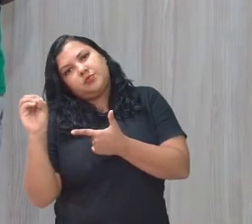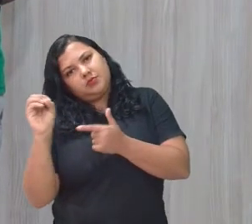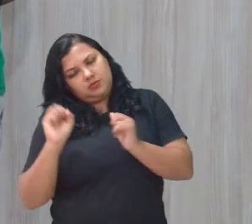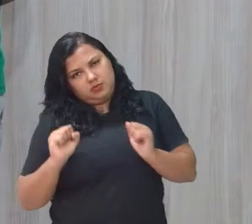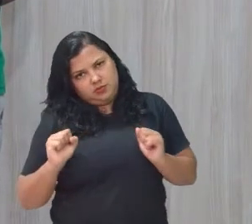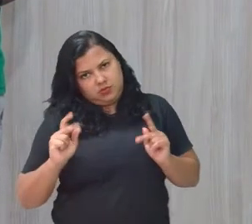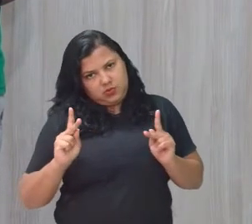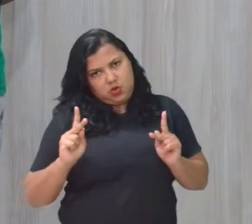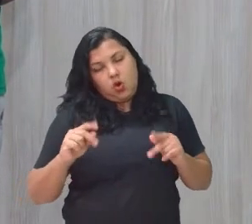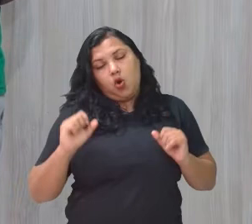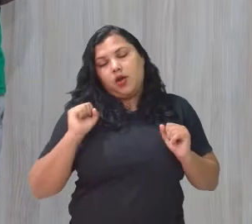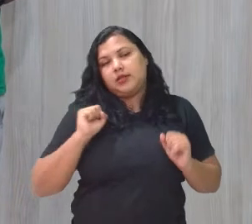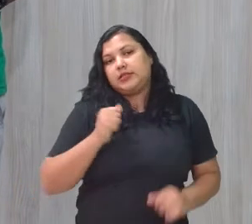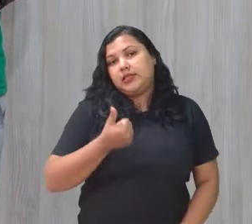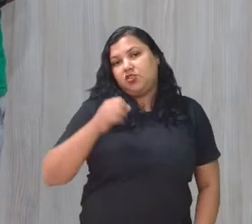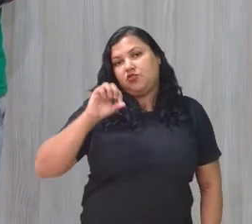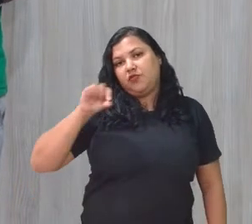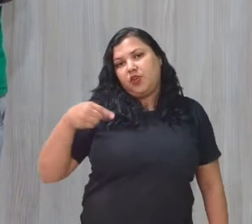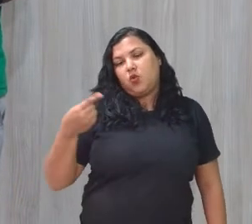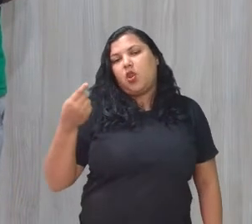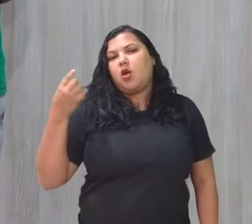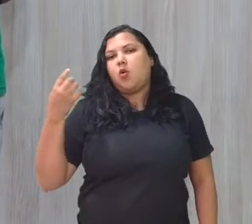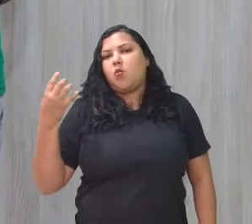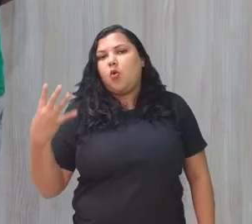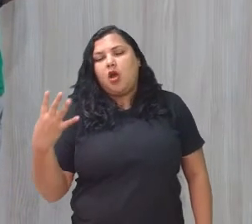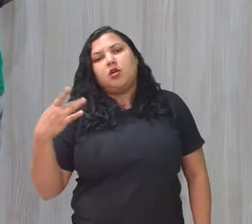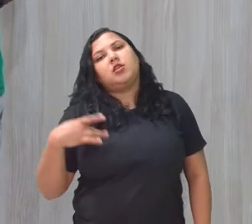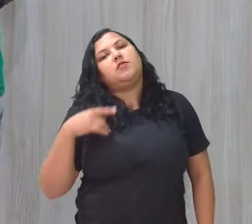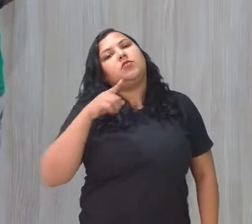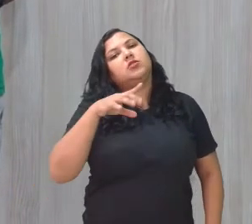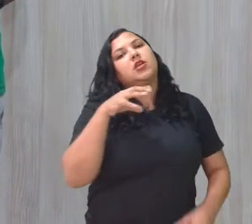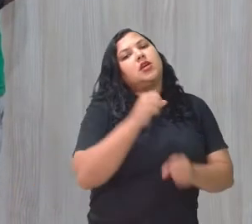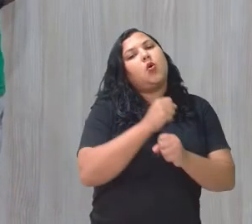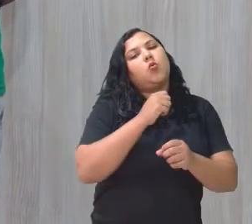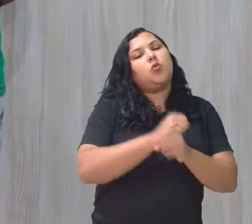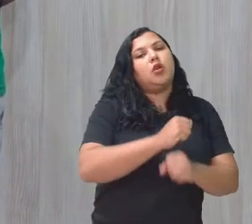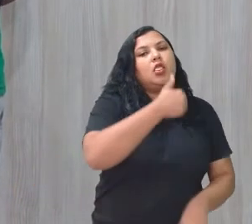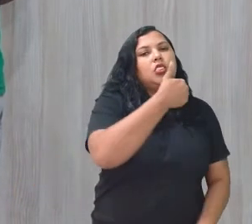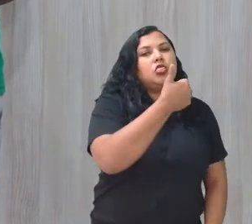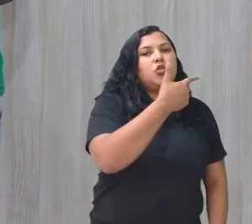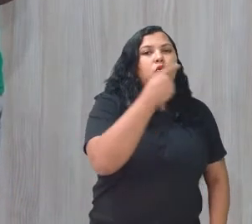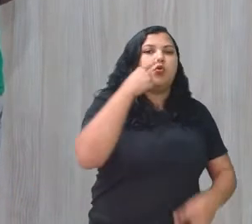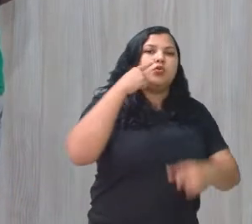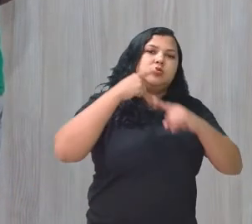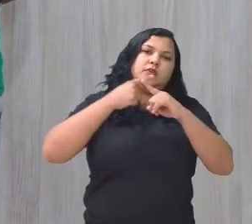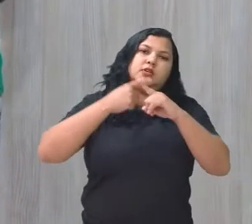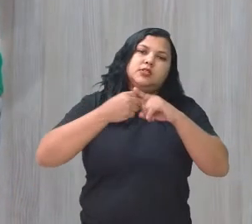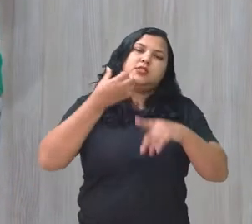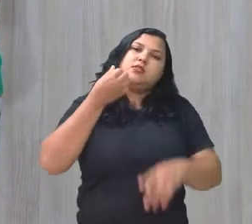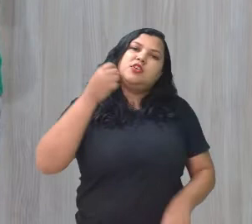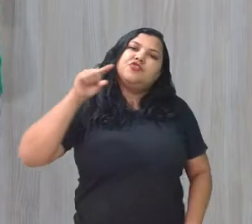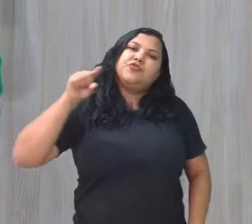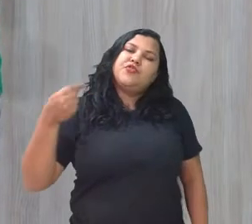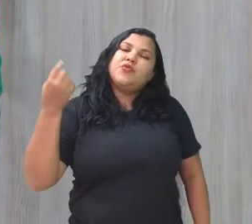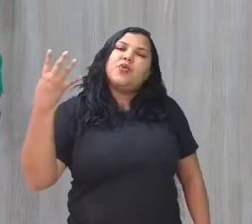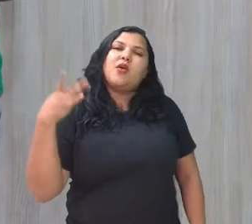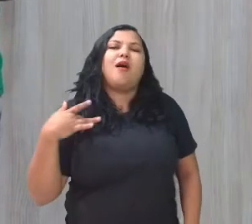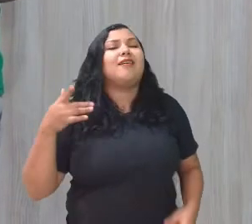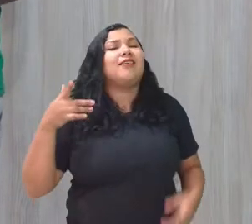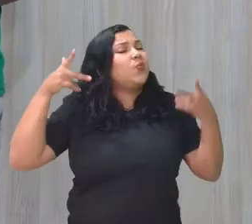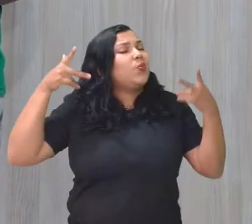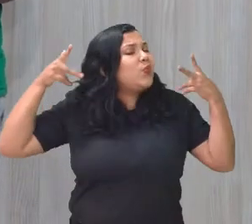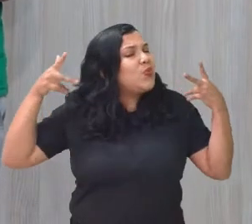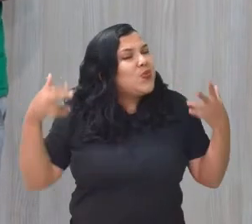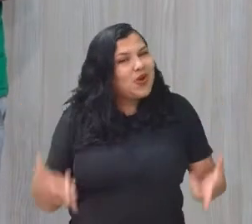valeria 6,4 e você calculando os 12% ficaria 12 vezes 6,4. É a mesma